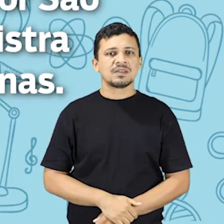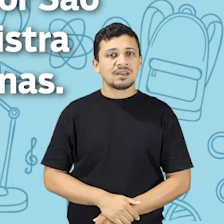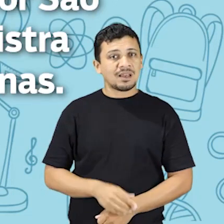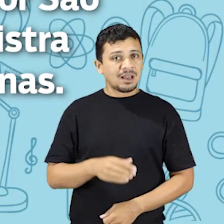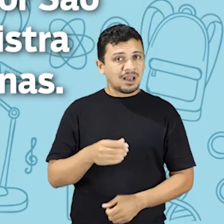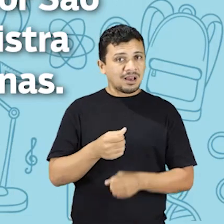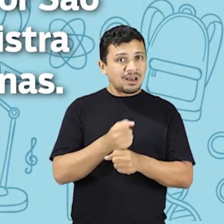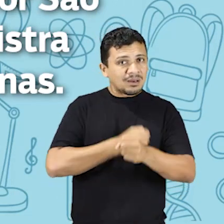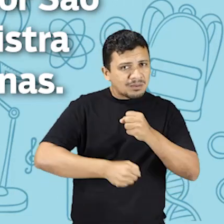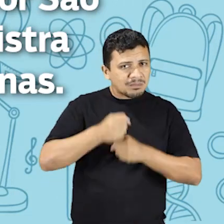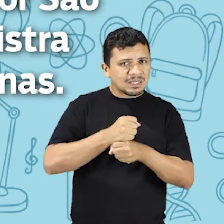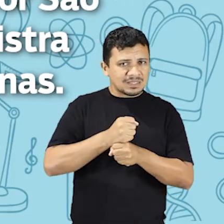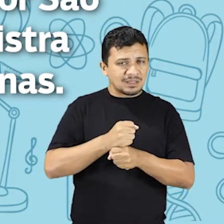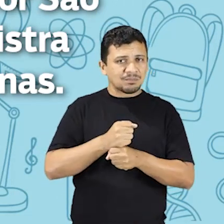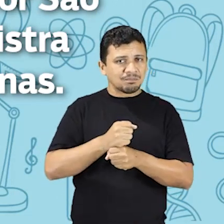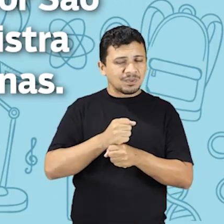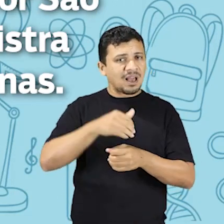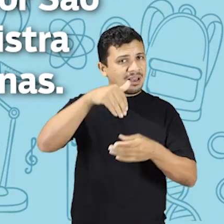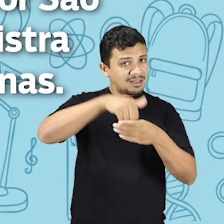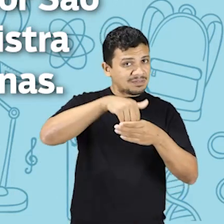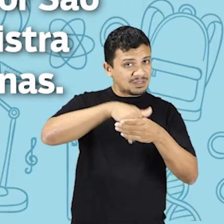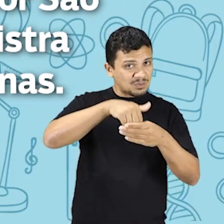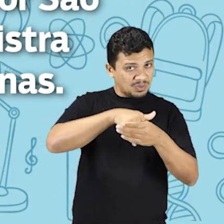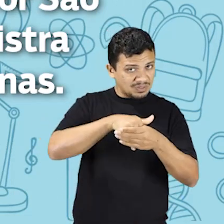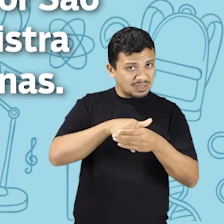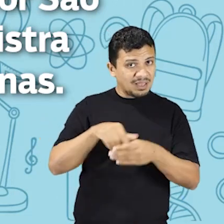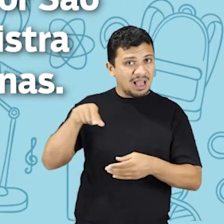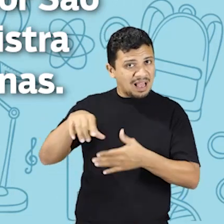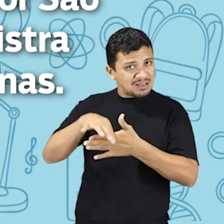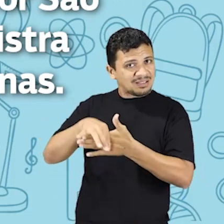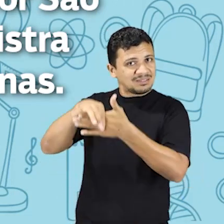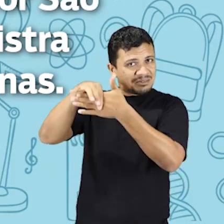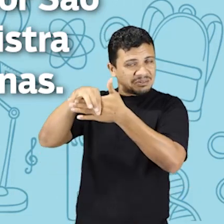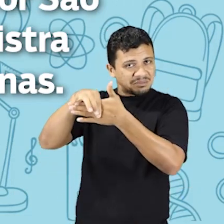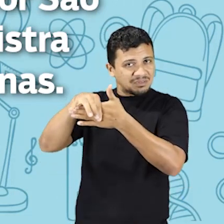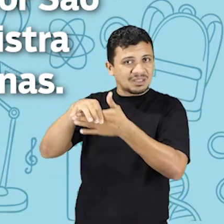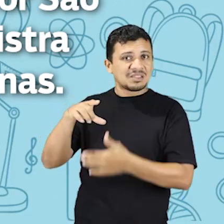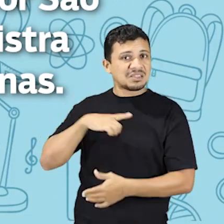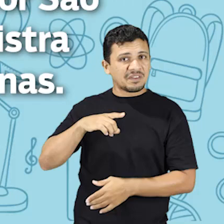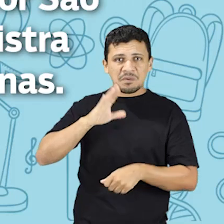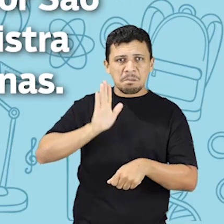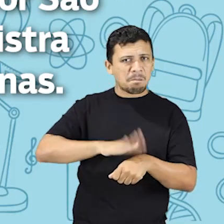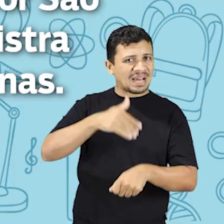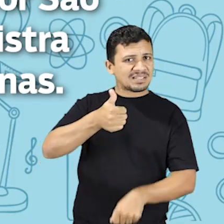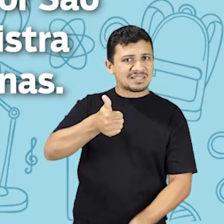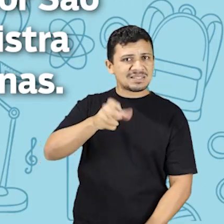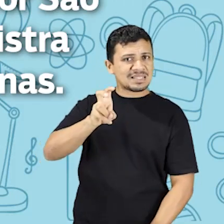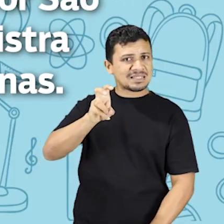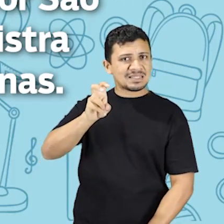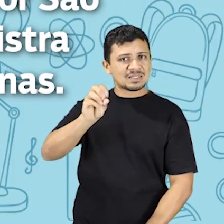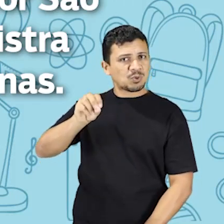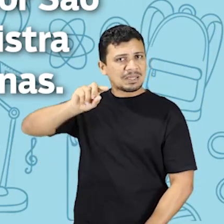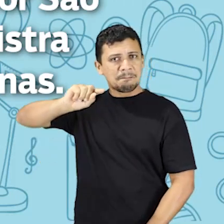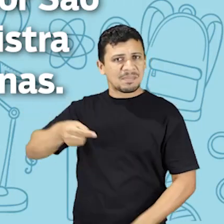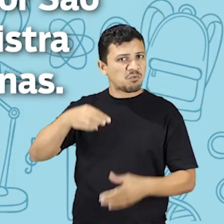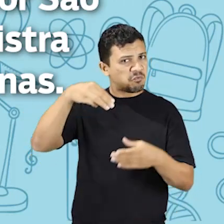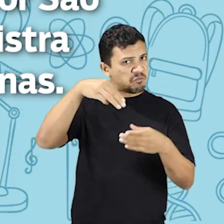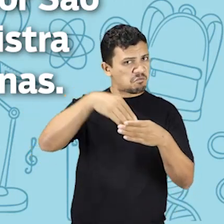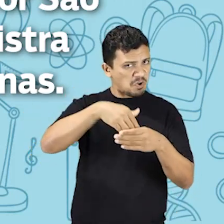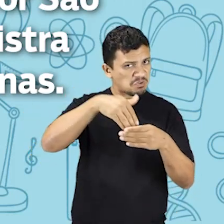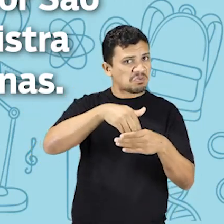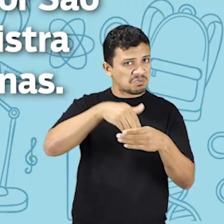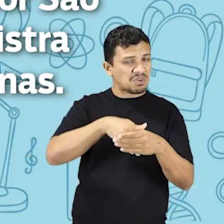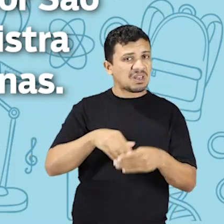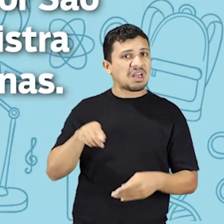Nas eleições de outubro de 2022, a líder indígena teve mais de 150 mil votos válidos.